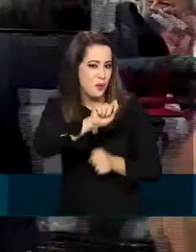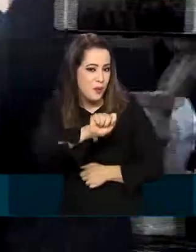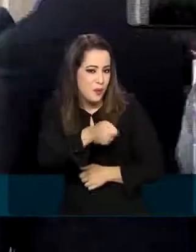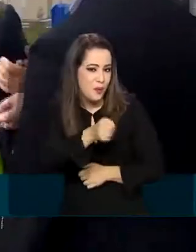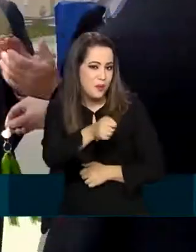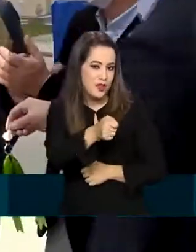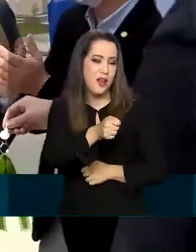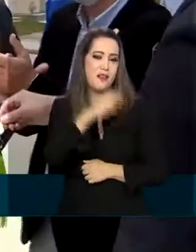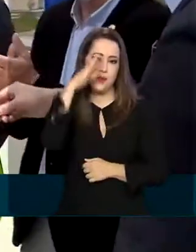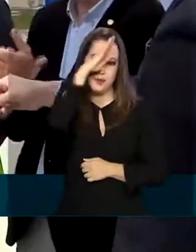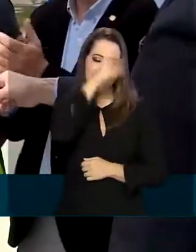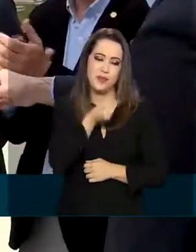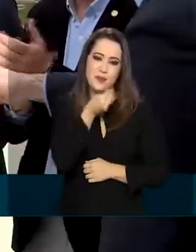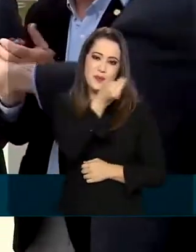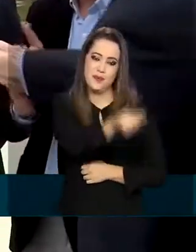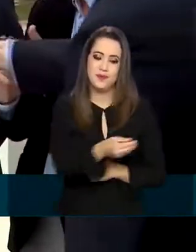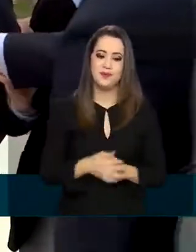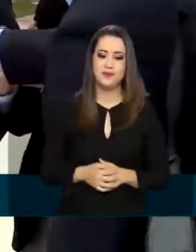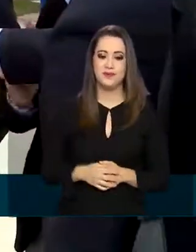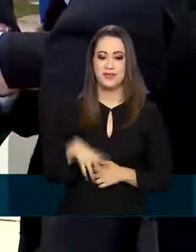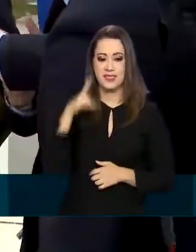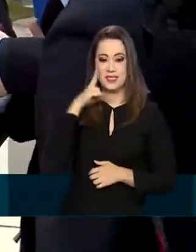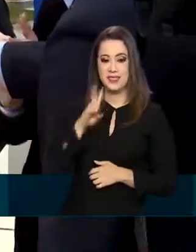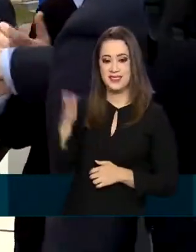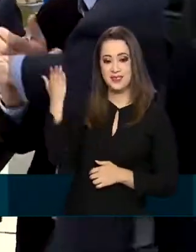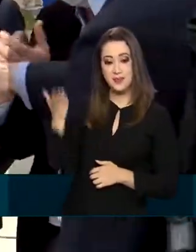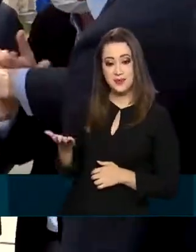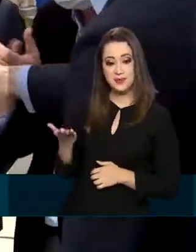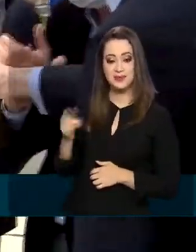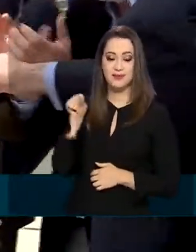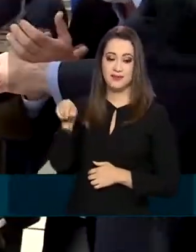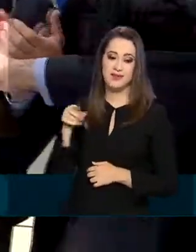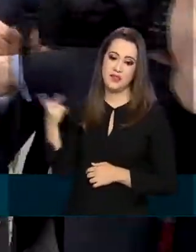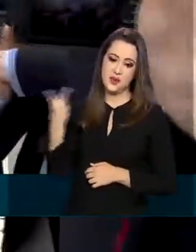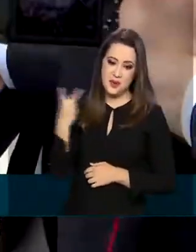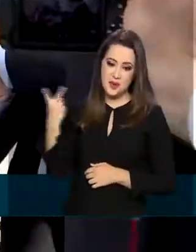a moradora Débora Lacerda e o filho Brian, que receberam o presidente Jair